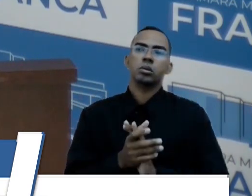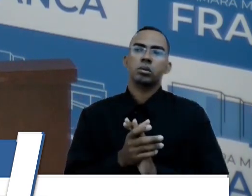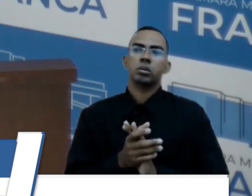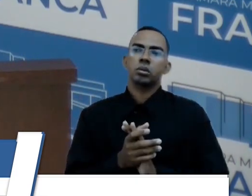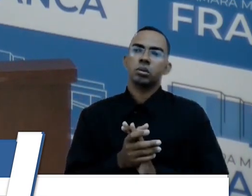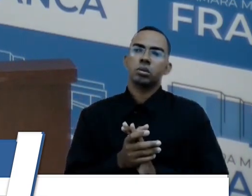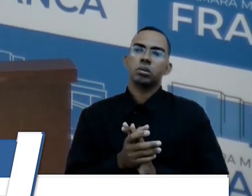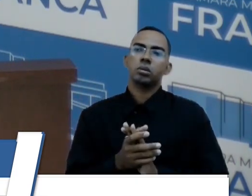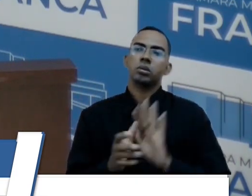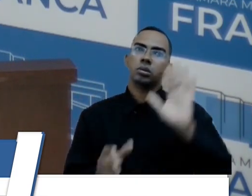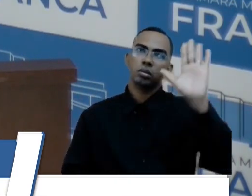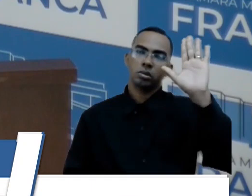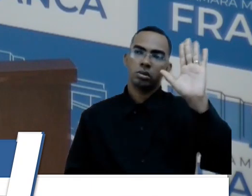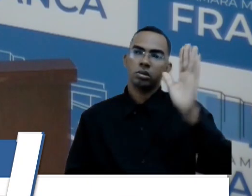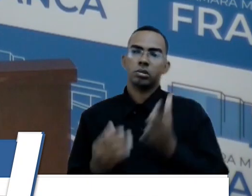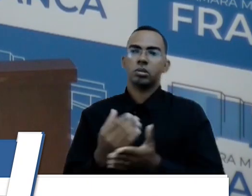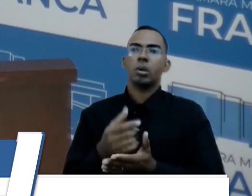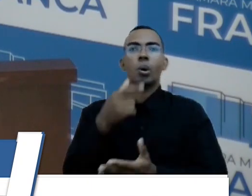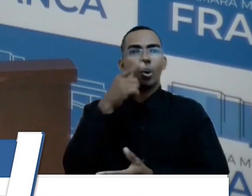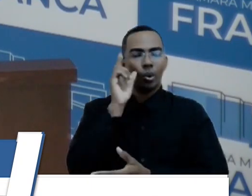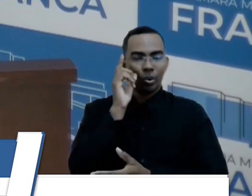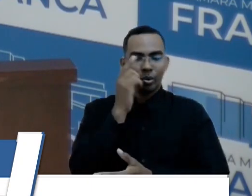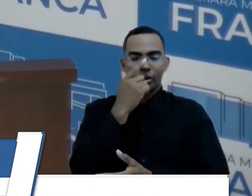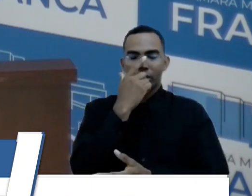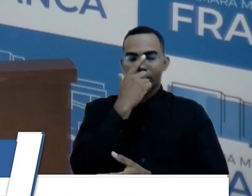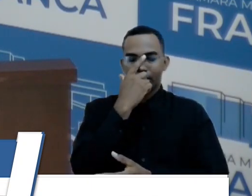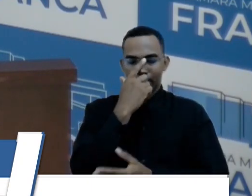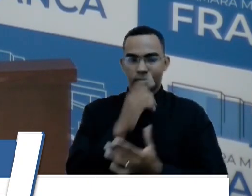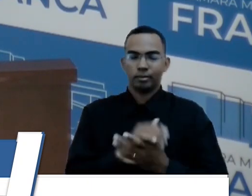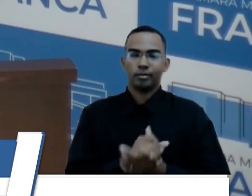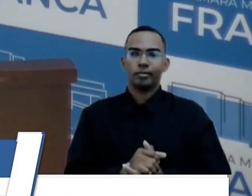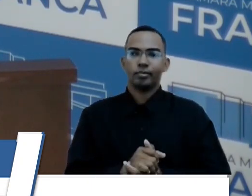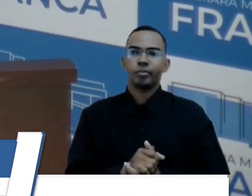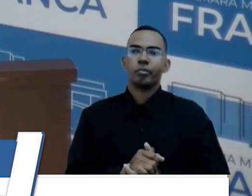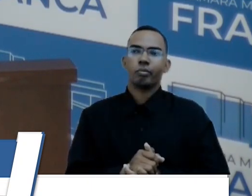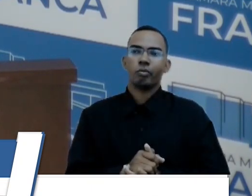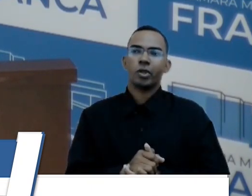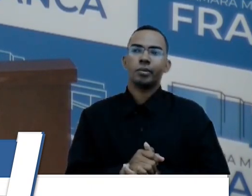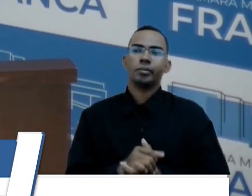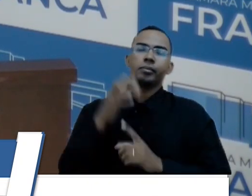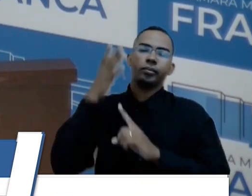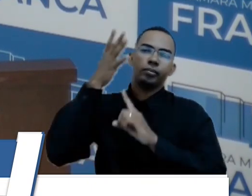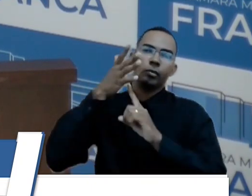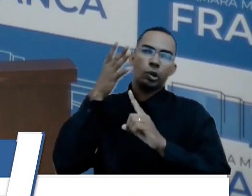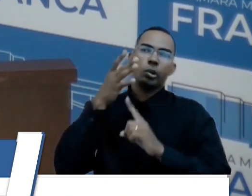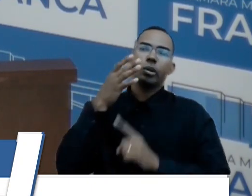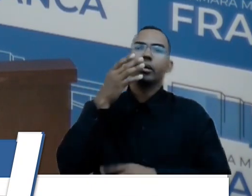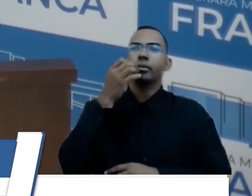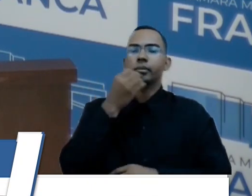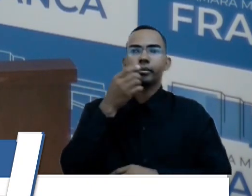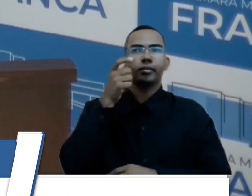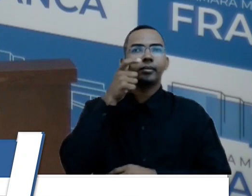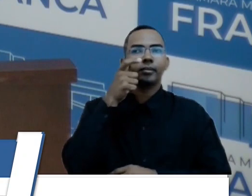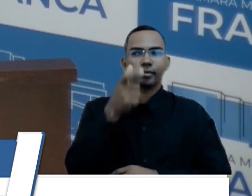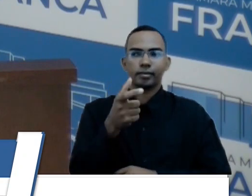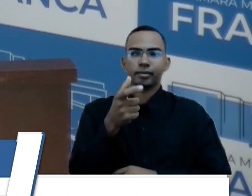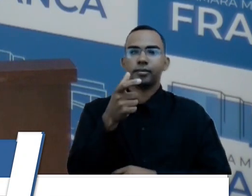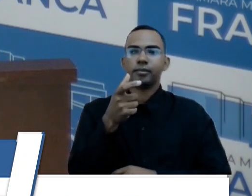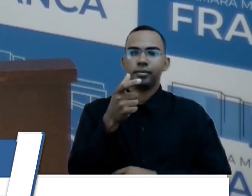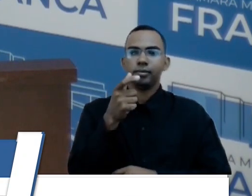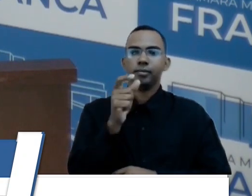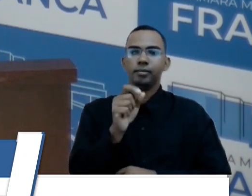assando. Ontem, o discurso assim, que eu achei muito interessante foi